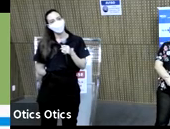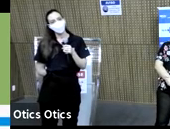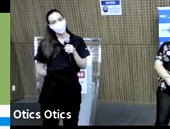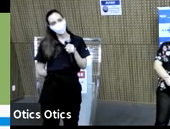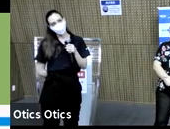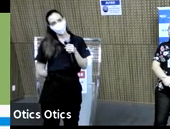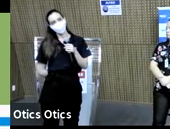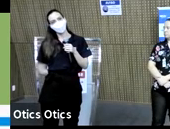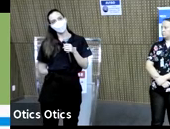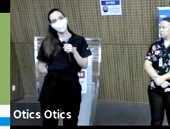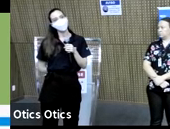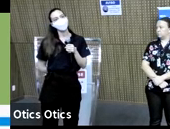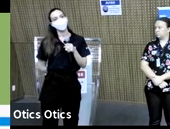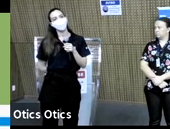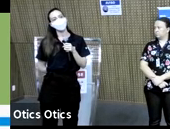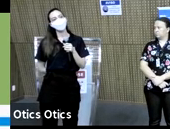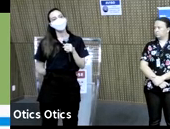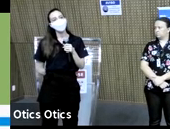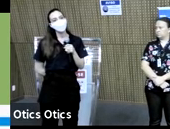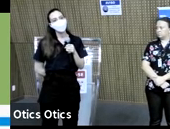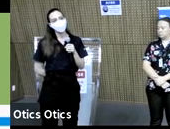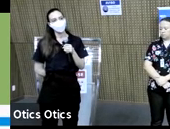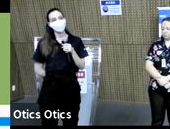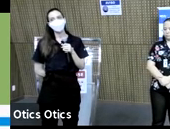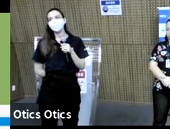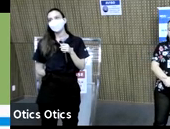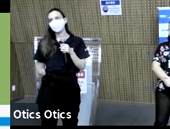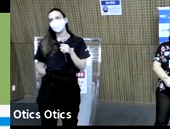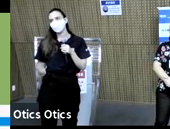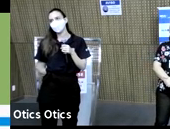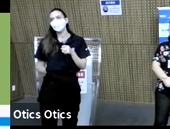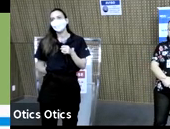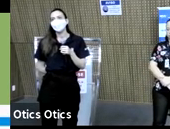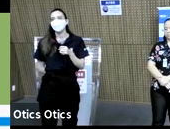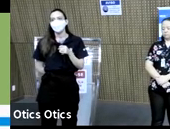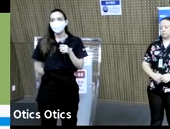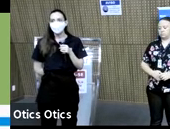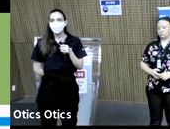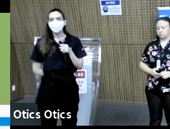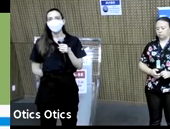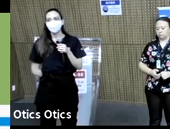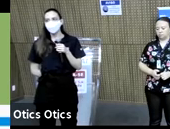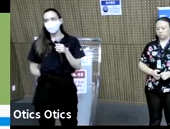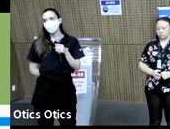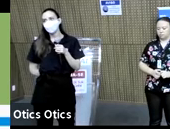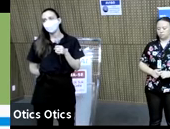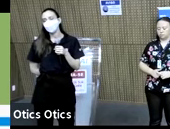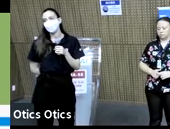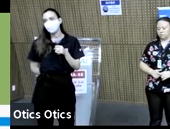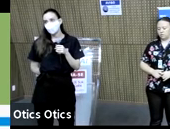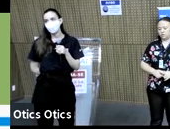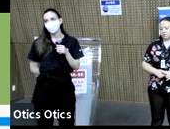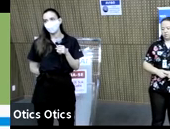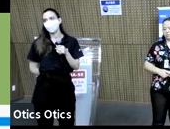esse indicador da avaliação do pé diabético, é excluído o momento da escuta inicial. Então, nós perdemos